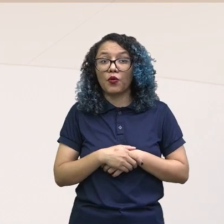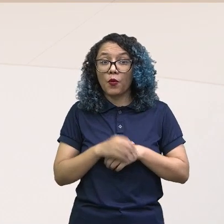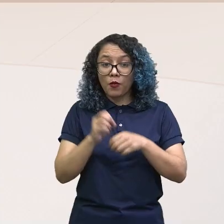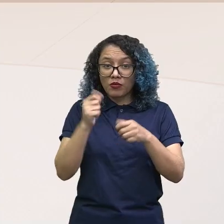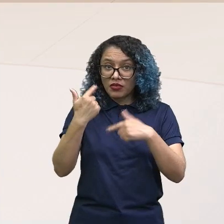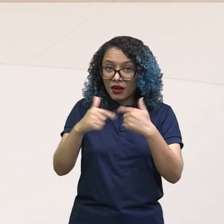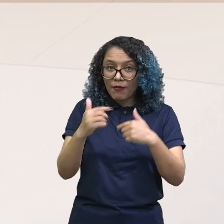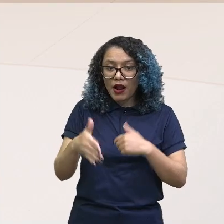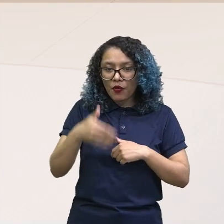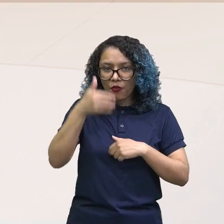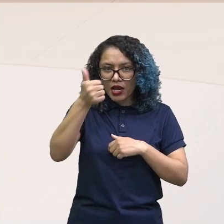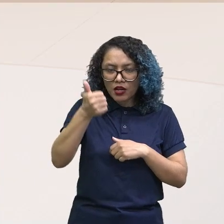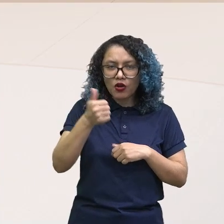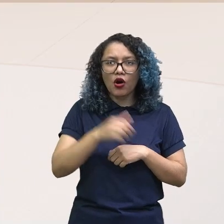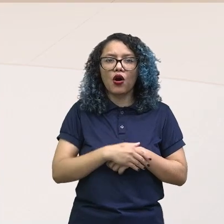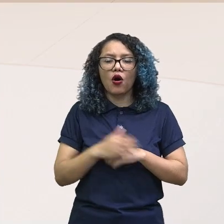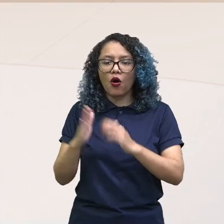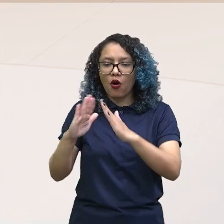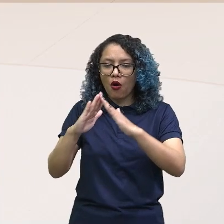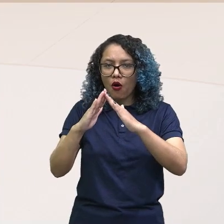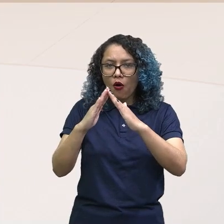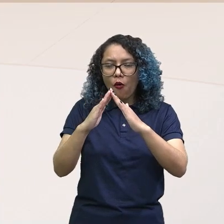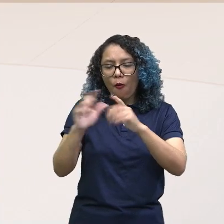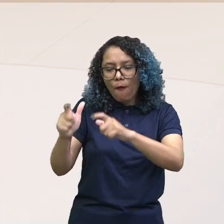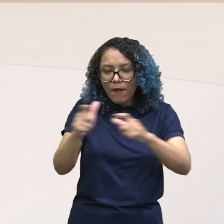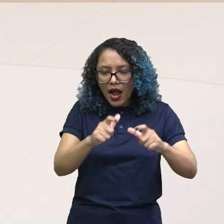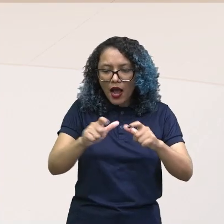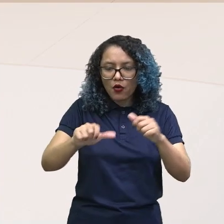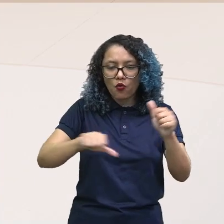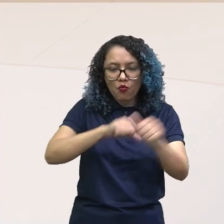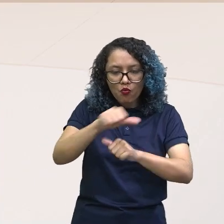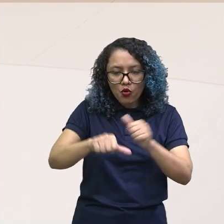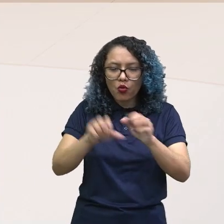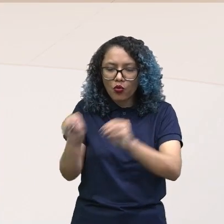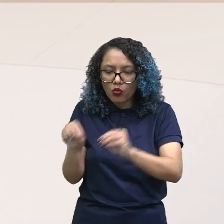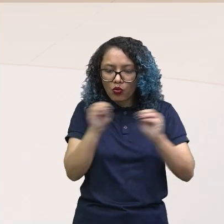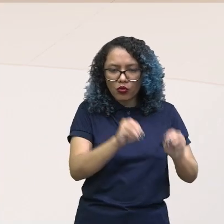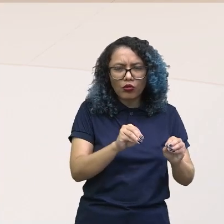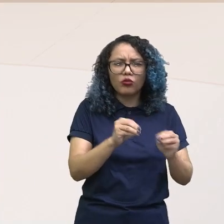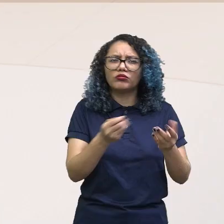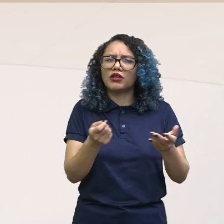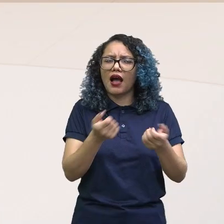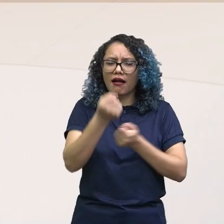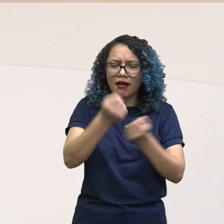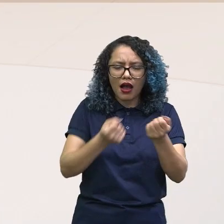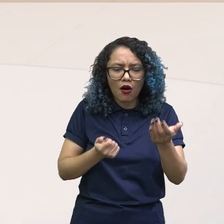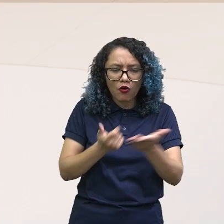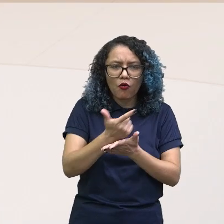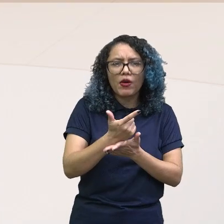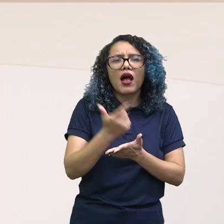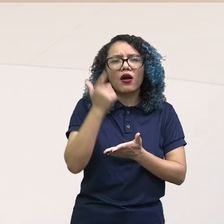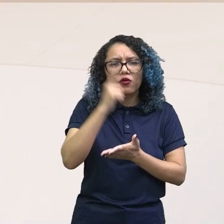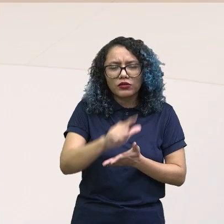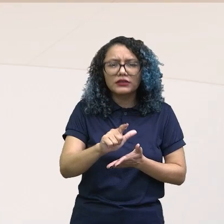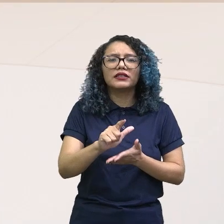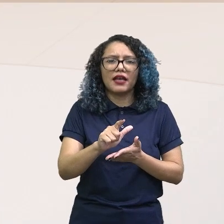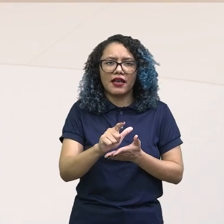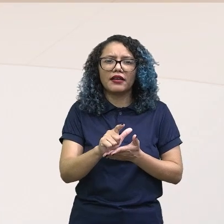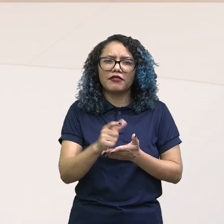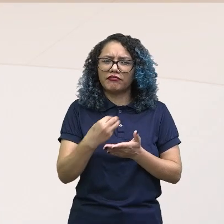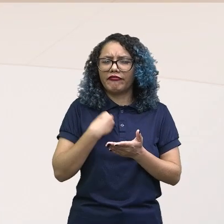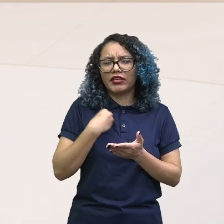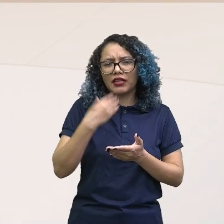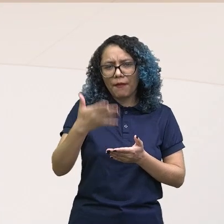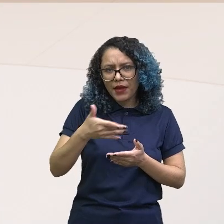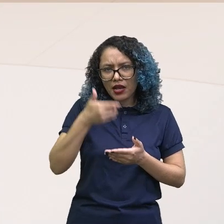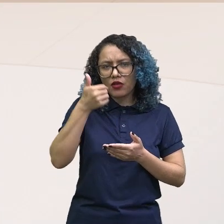de um bairro periférico e vai para um bairro central, ele consegue comprar um carro, consegue viver em condições melhores. Então, houve